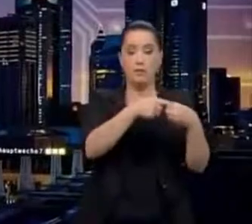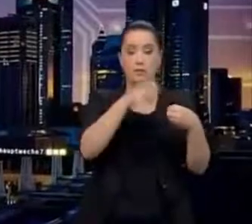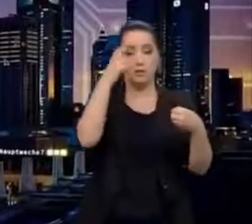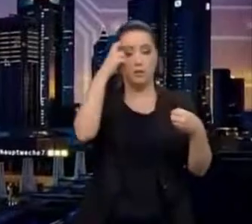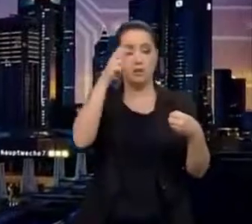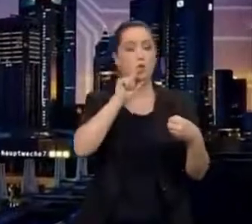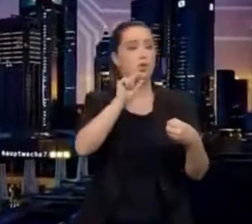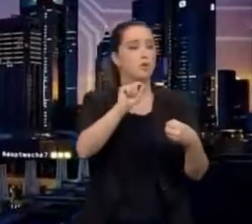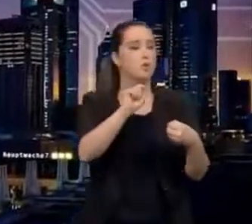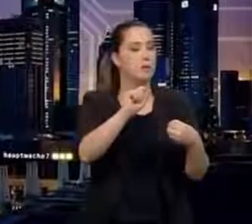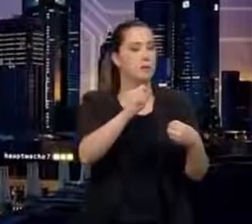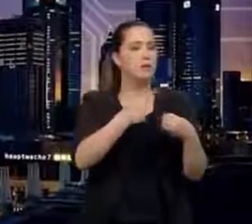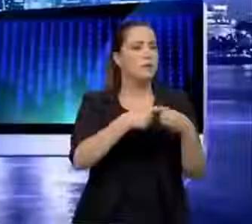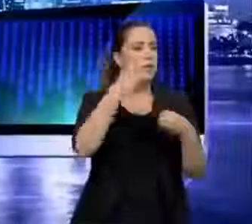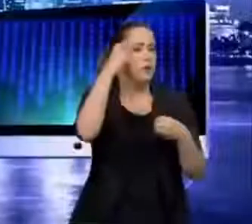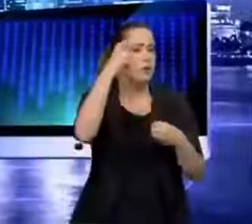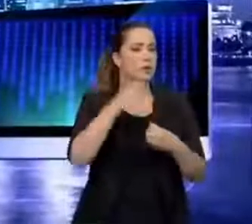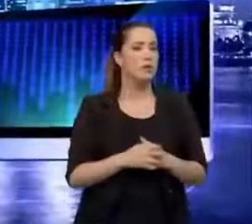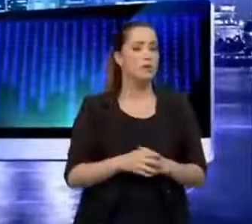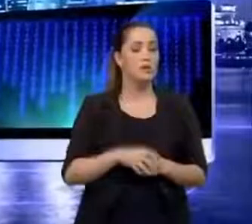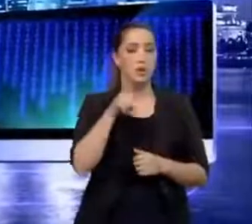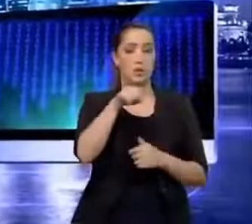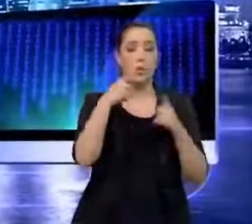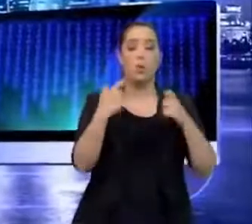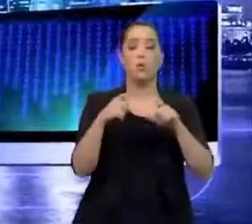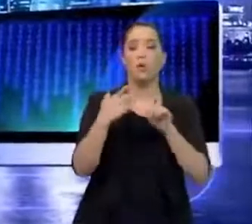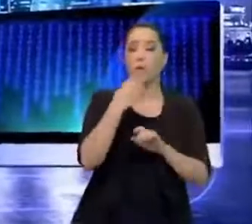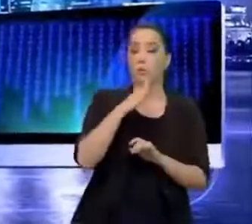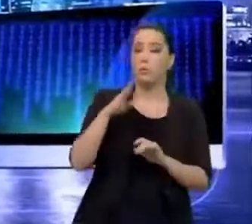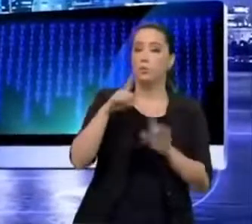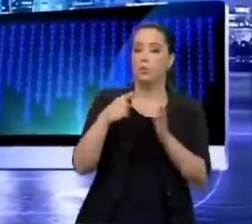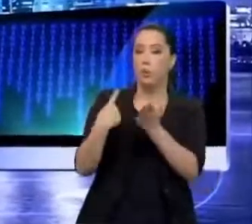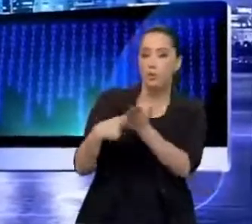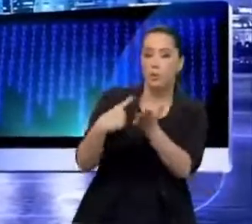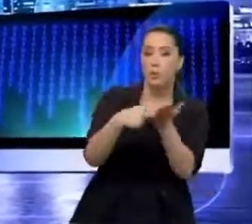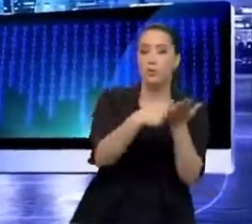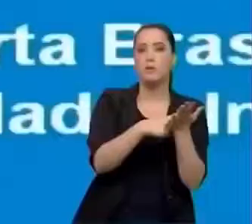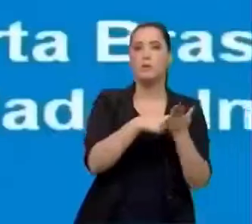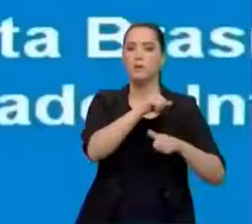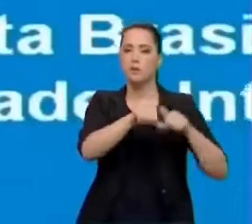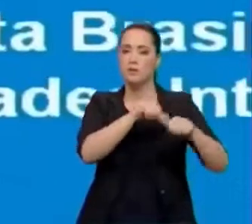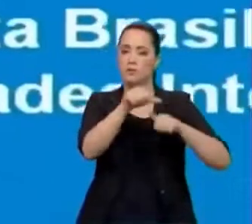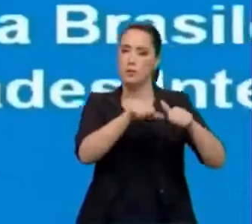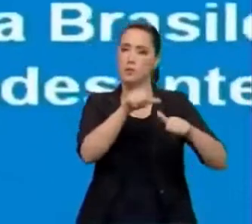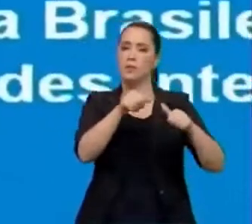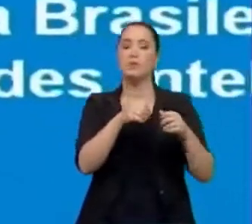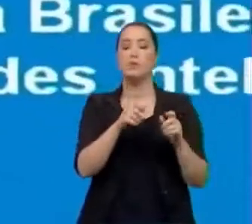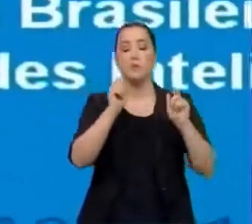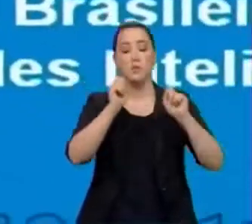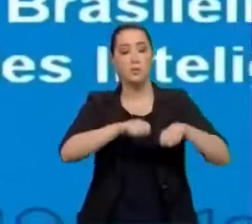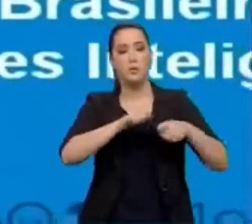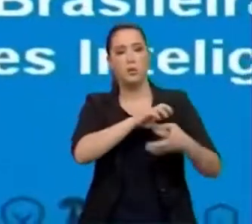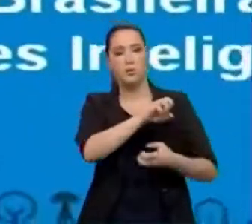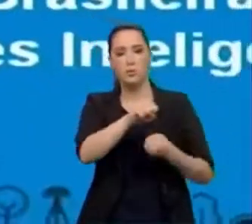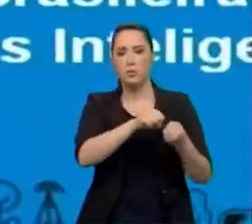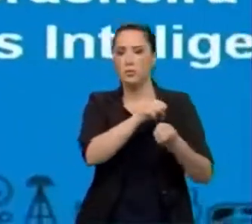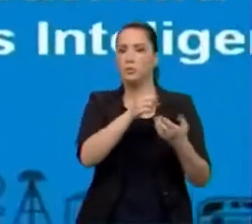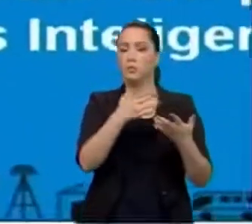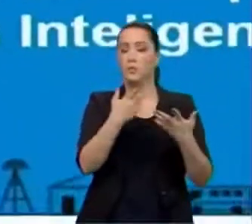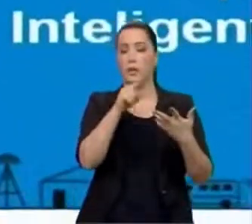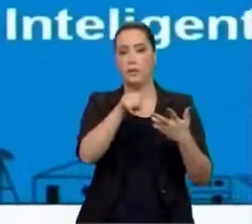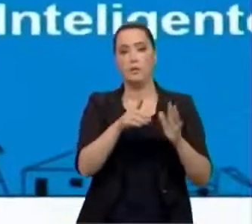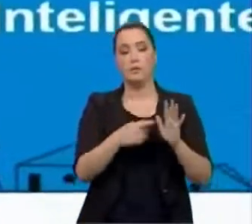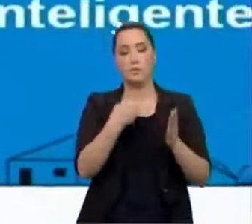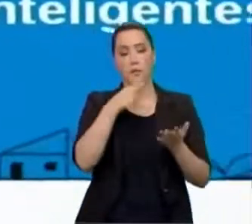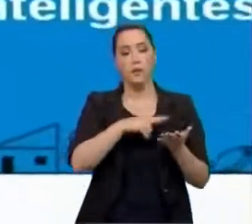comprometidos com o desenvolvimento urbano e as transformações digitais sustentáveis. A Carta é uma iniciativa do Ministério